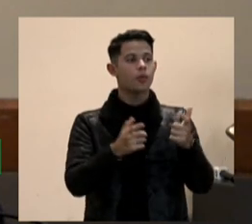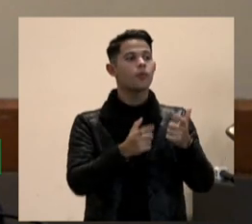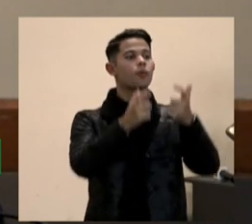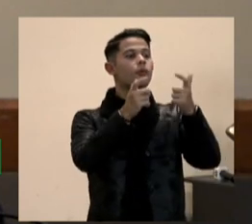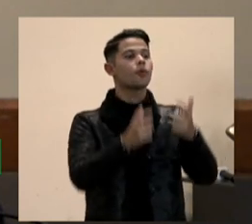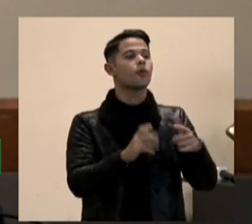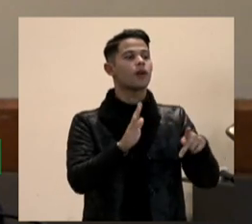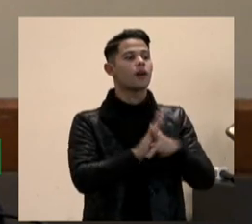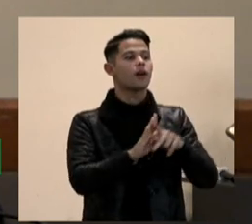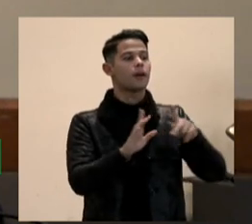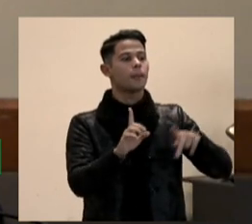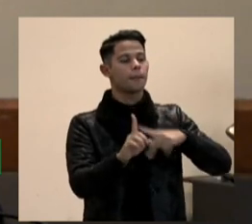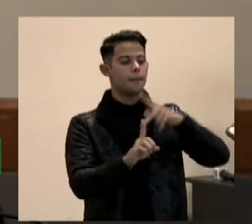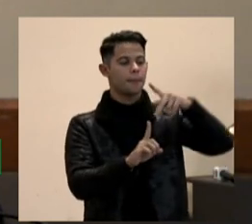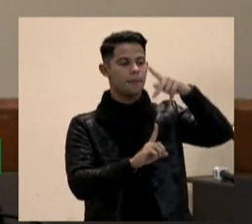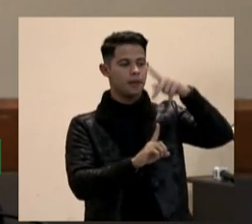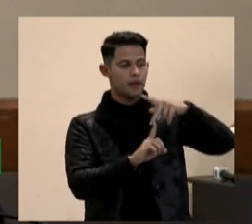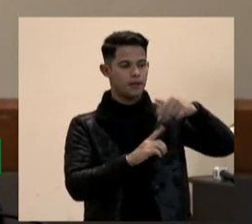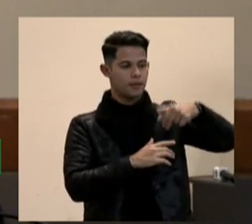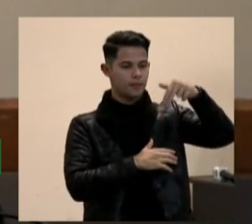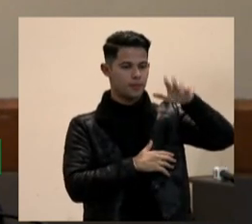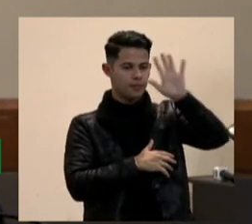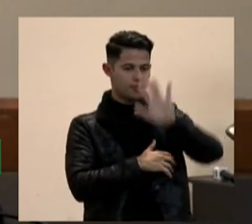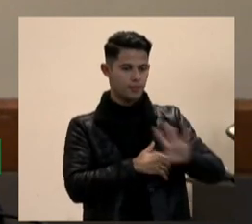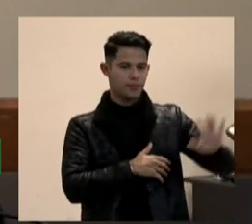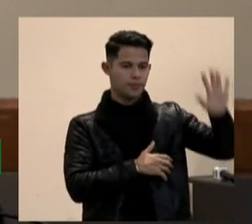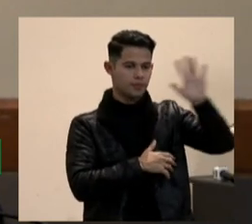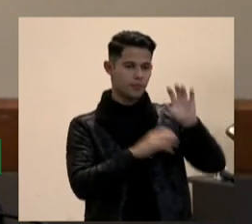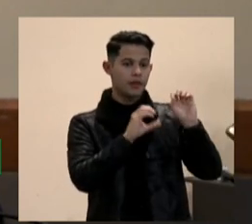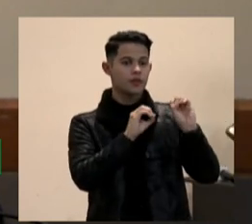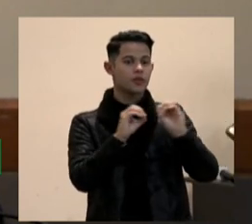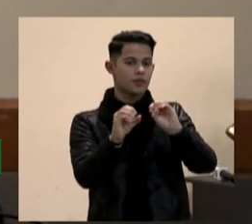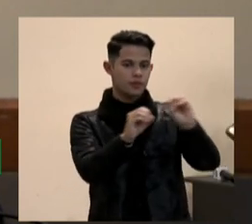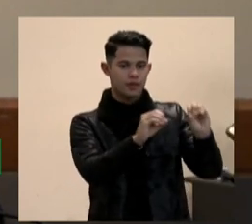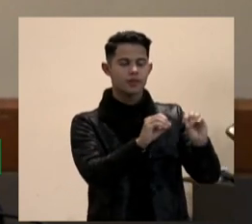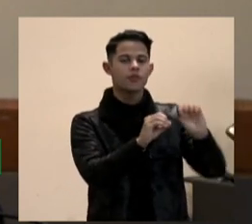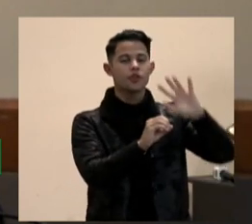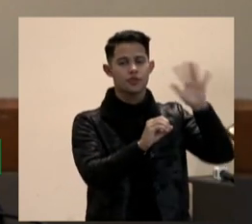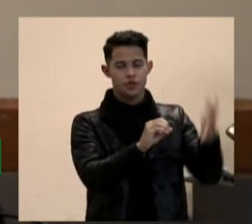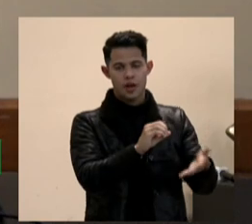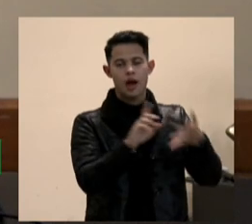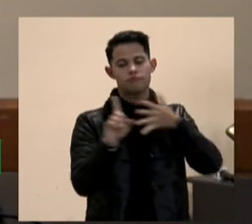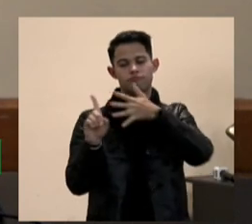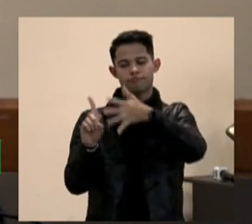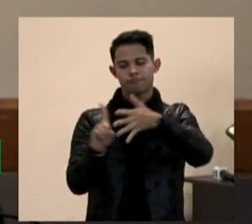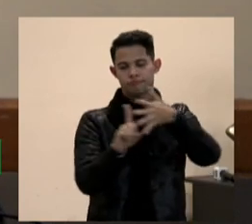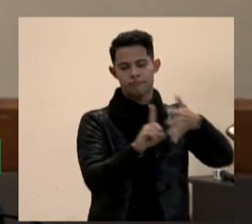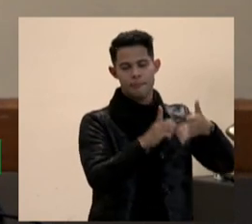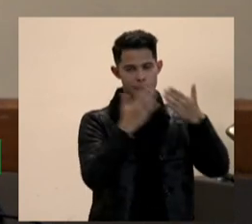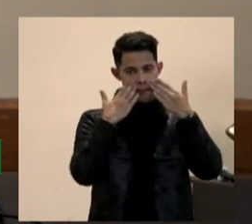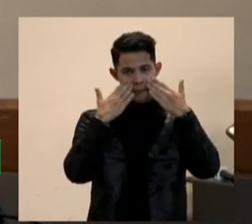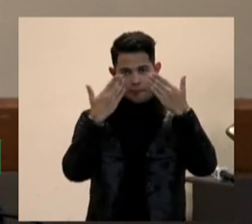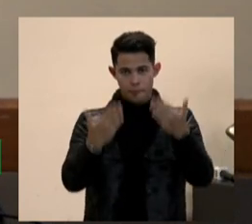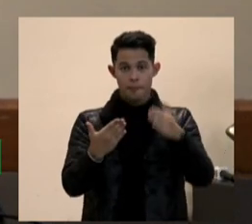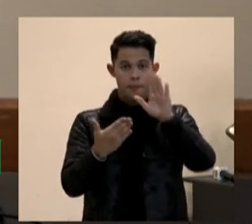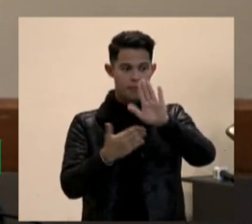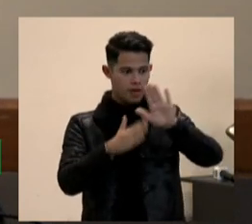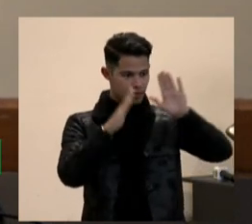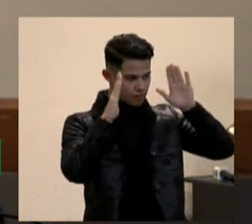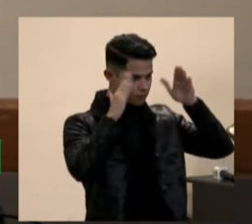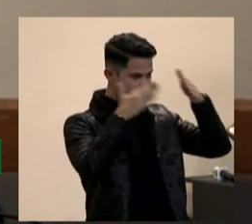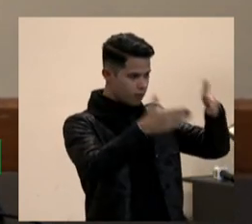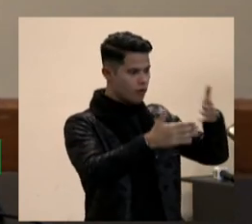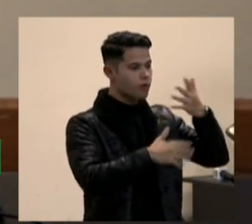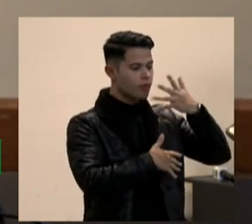do Plano Nacional de Educação, embora todas as falas antecedentes já tenham, né, destacado, mas no caso da educação infantil, a